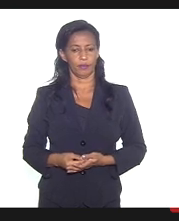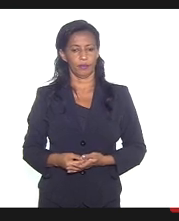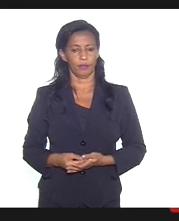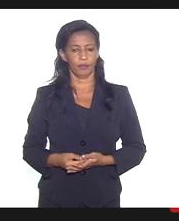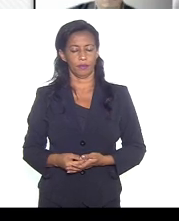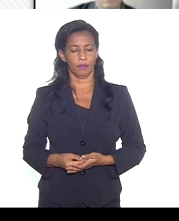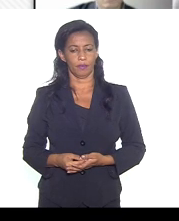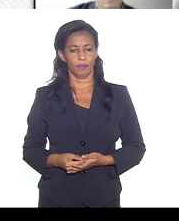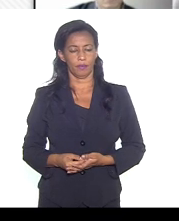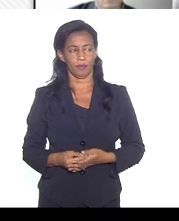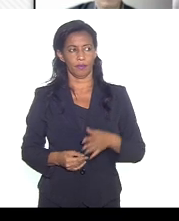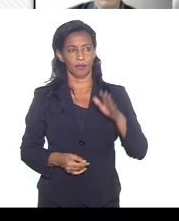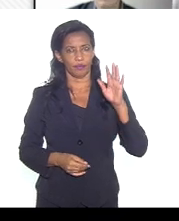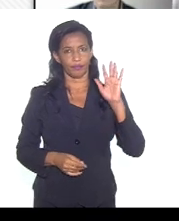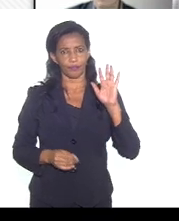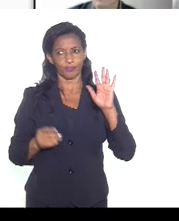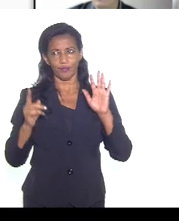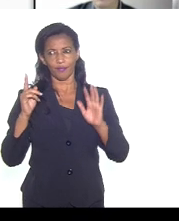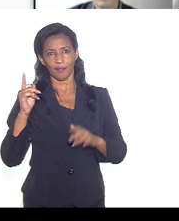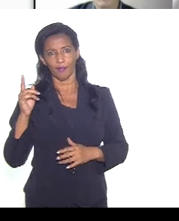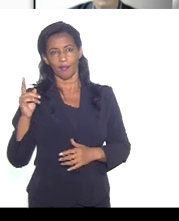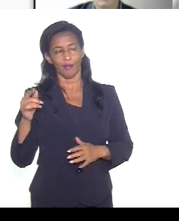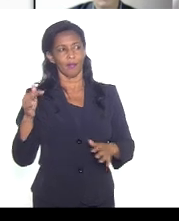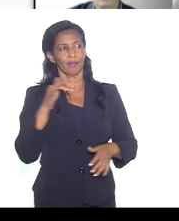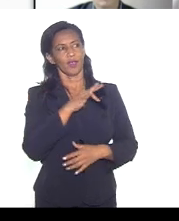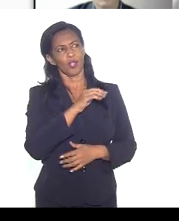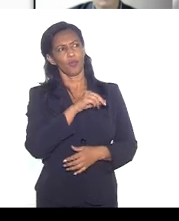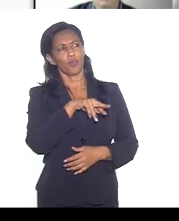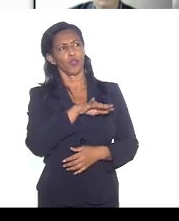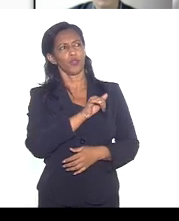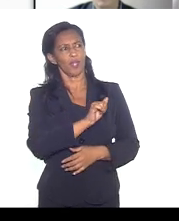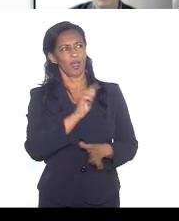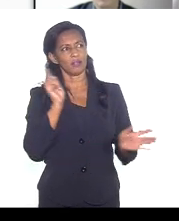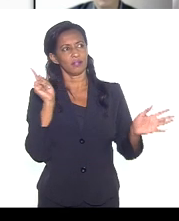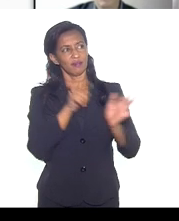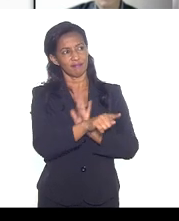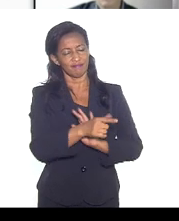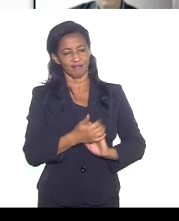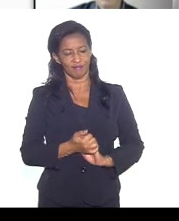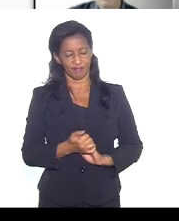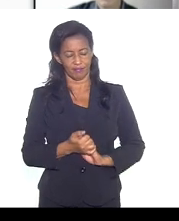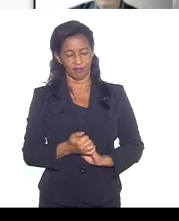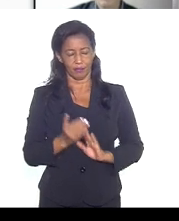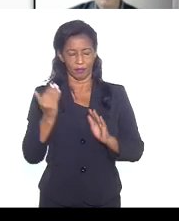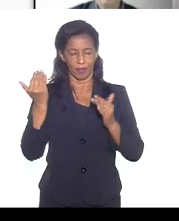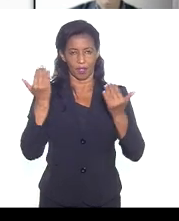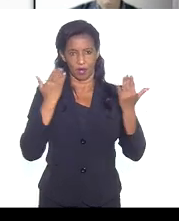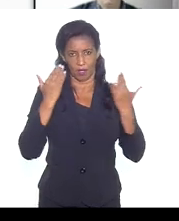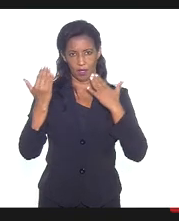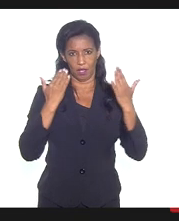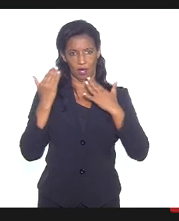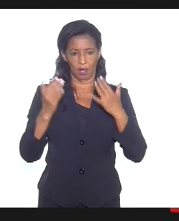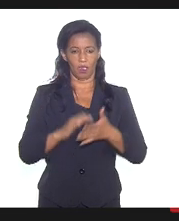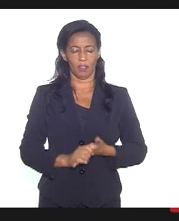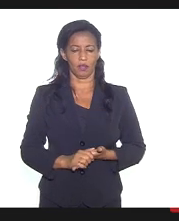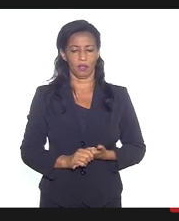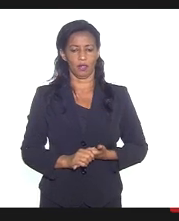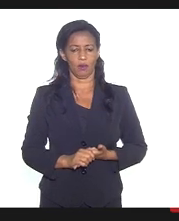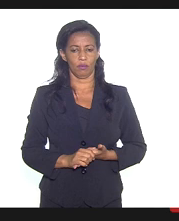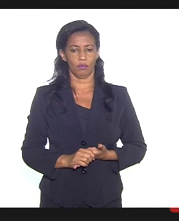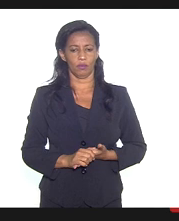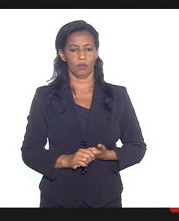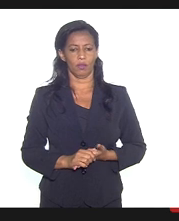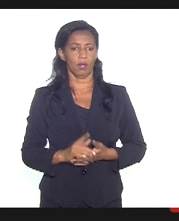O Fortunato? Sim. Em relação ao que